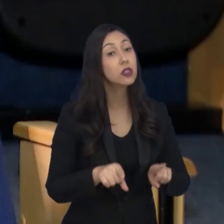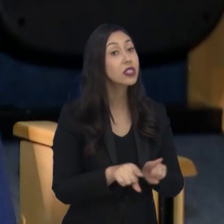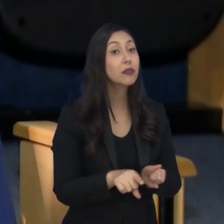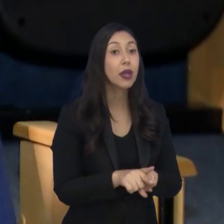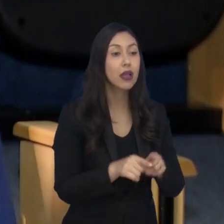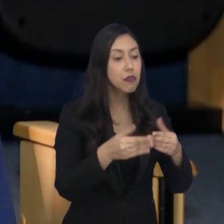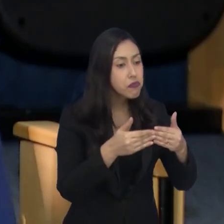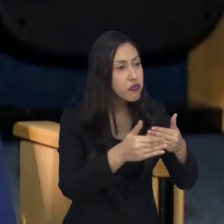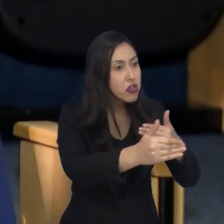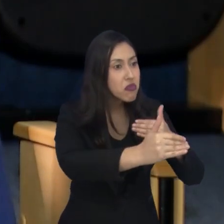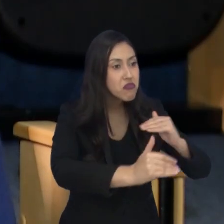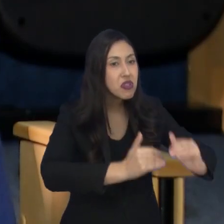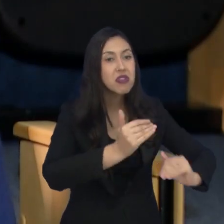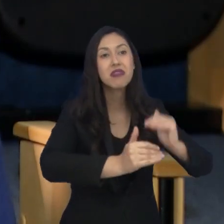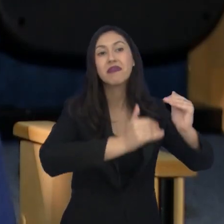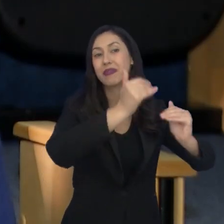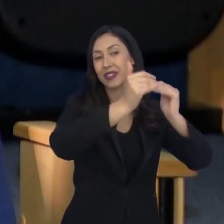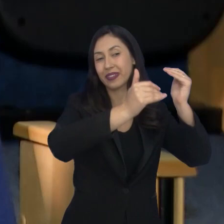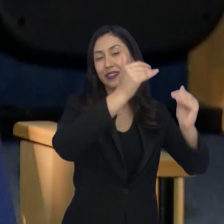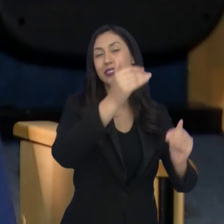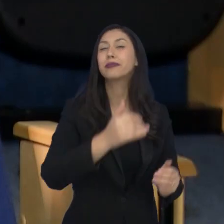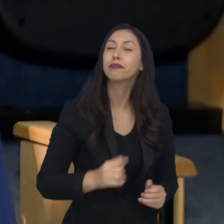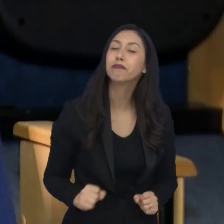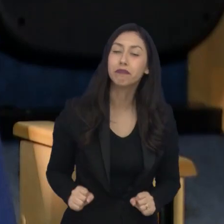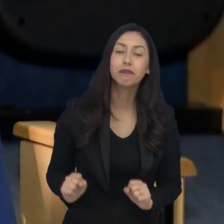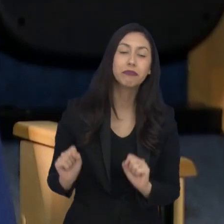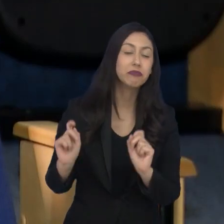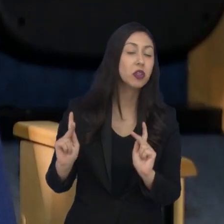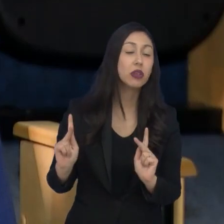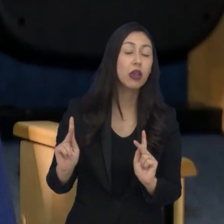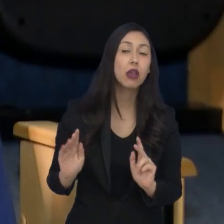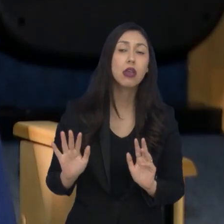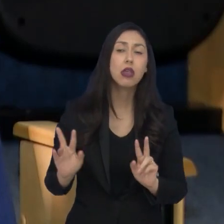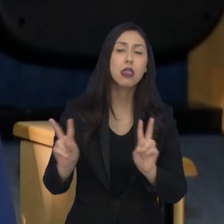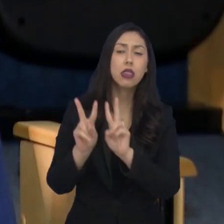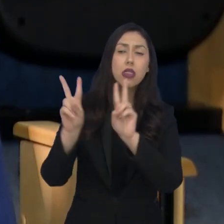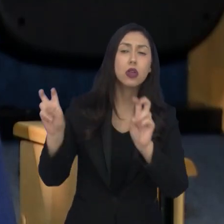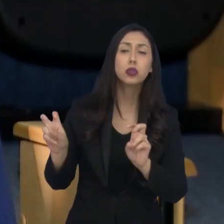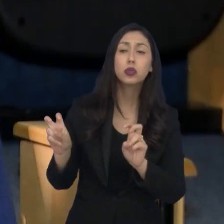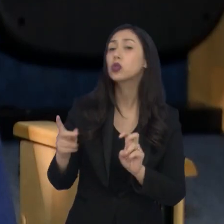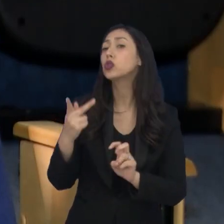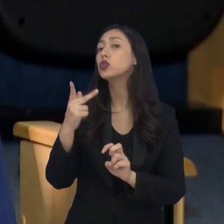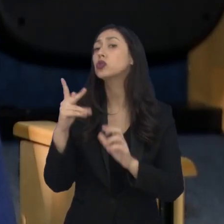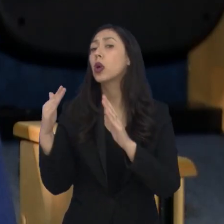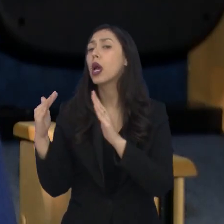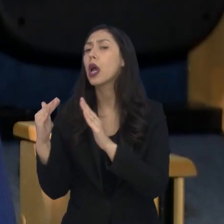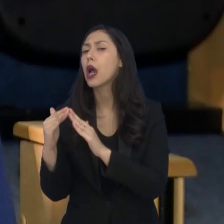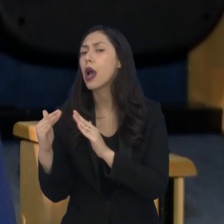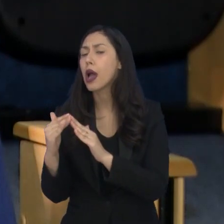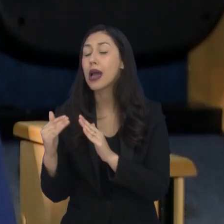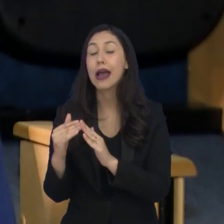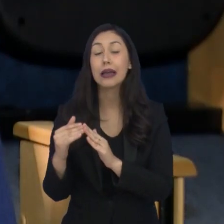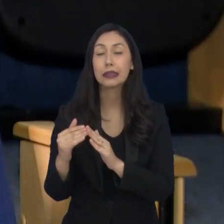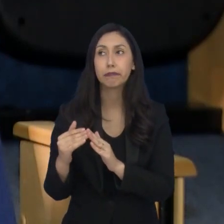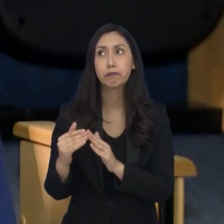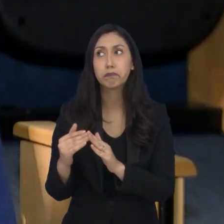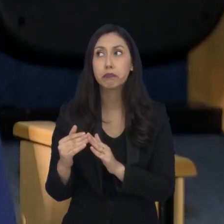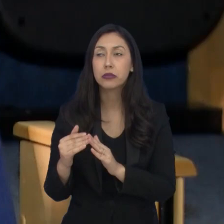agora é só crescer mesmo. Certo. E com relação ao imóvel da senhora, se futuramente, de repente, a